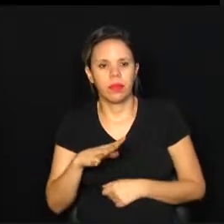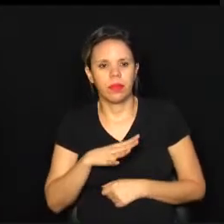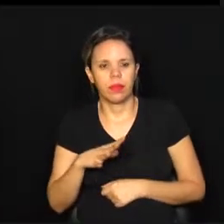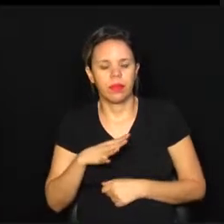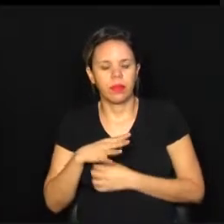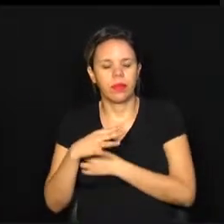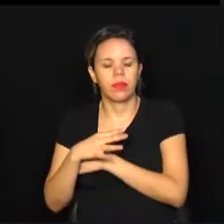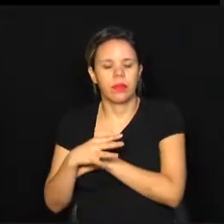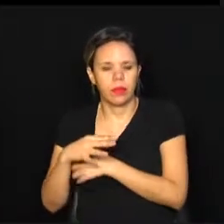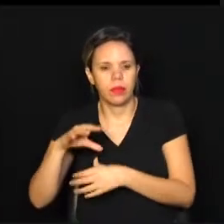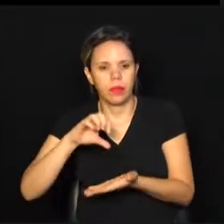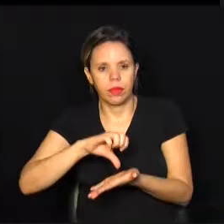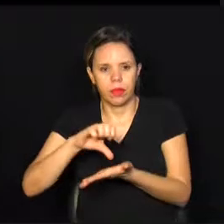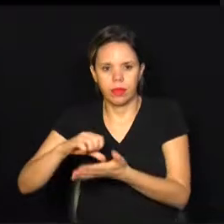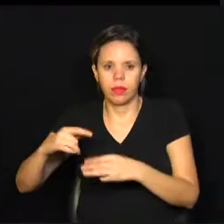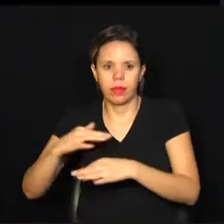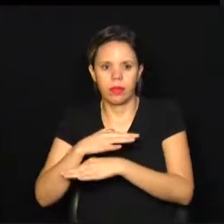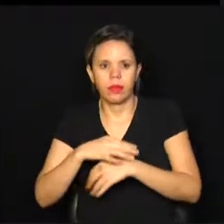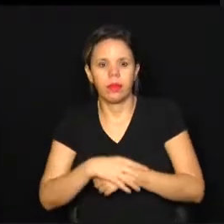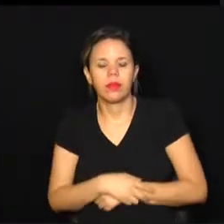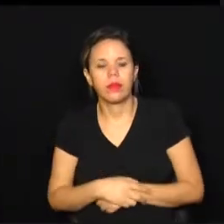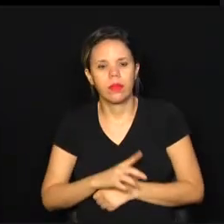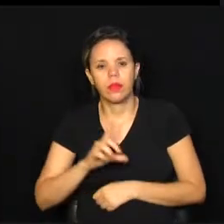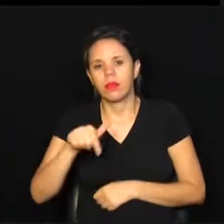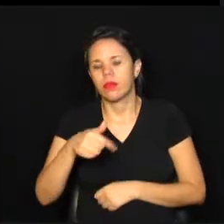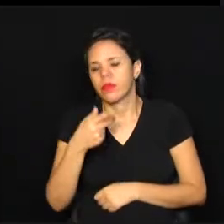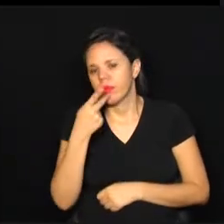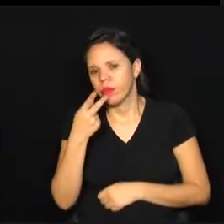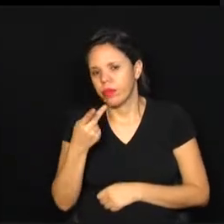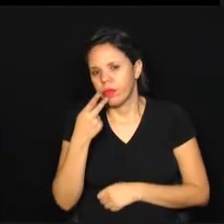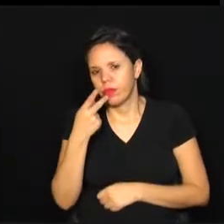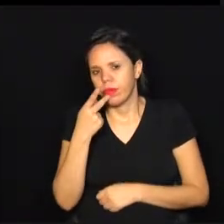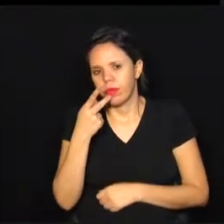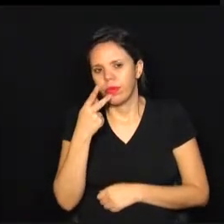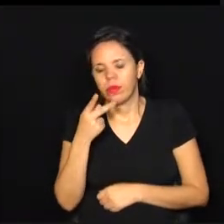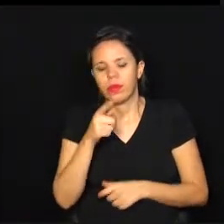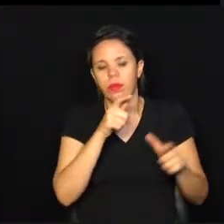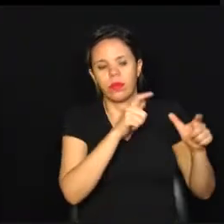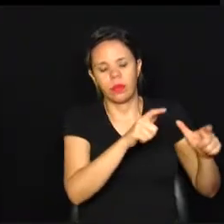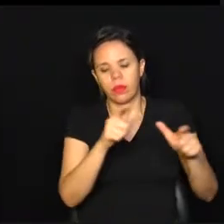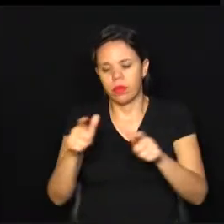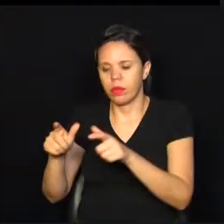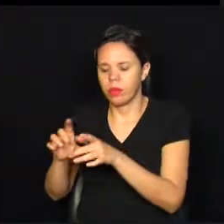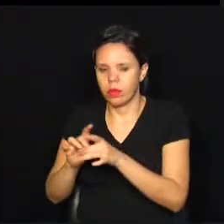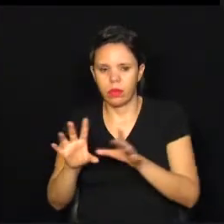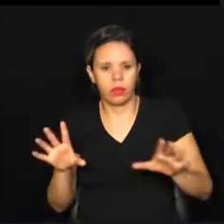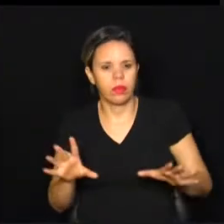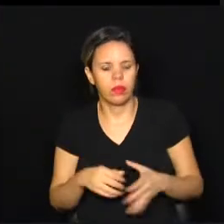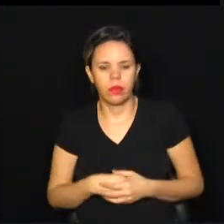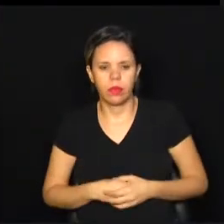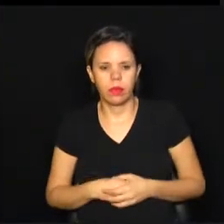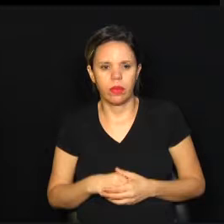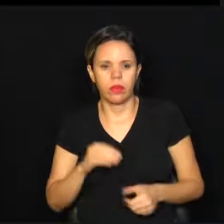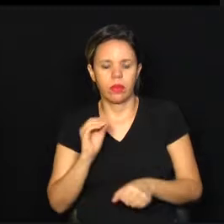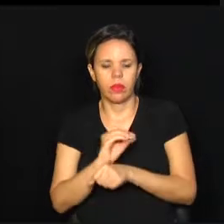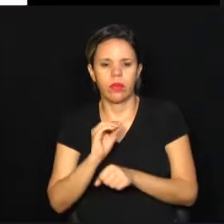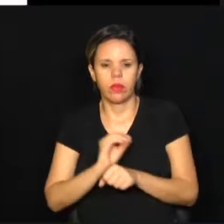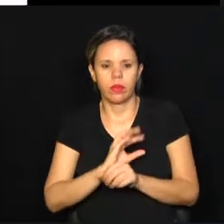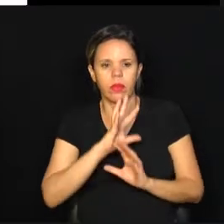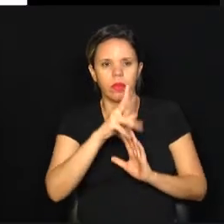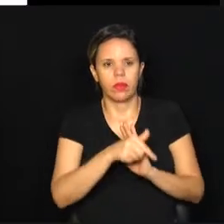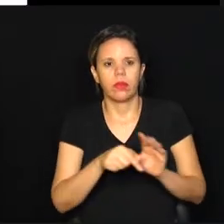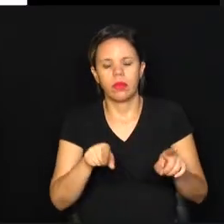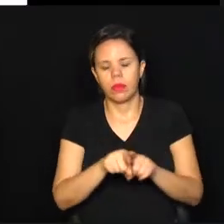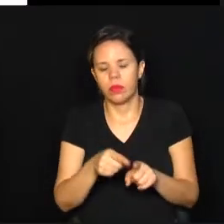policêntrica e da mobilidade. E depois eu vou falar um pouquinho de espaços livres e também da preservação ambiental e da